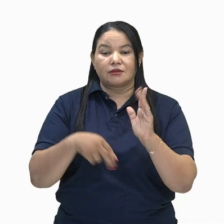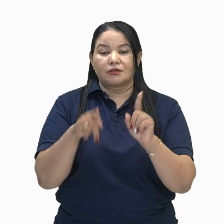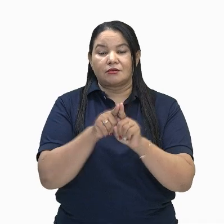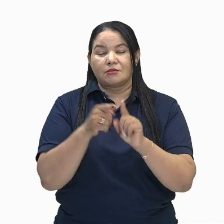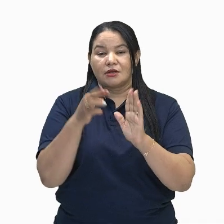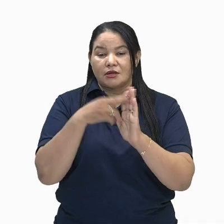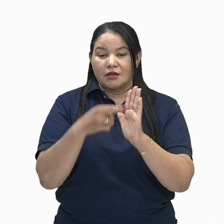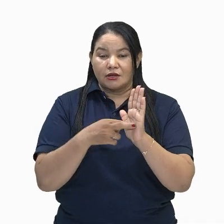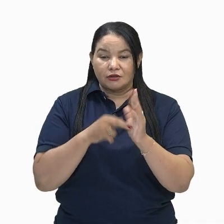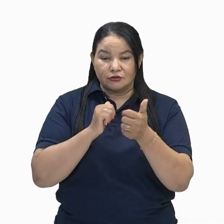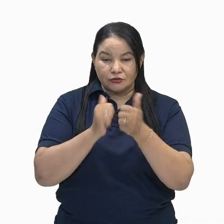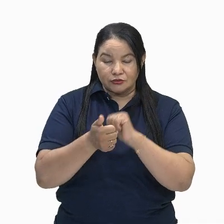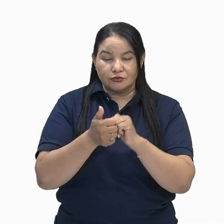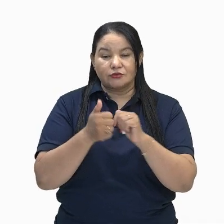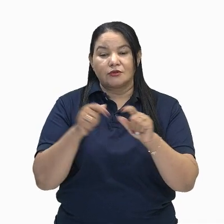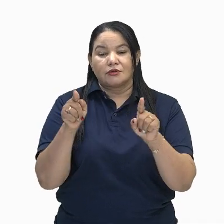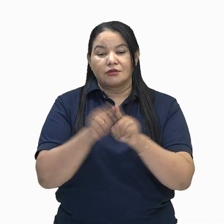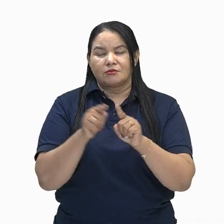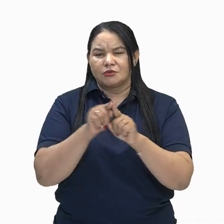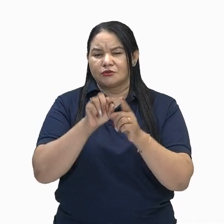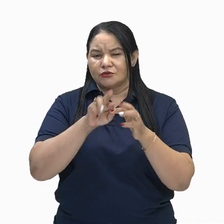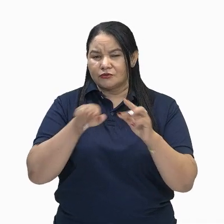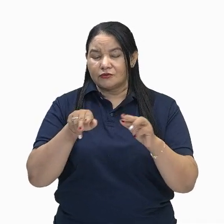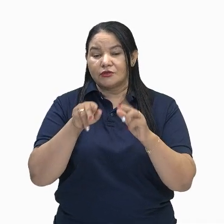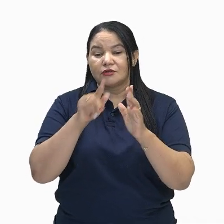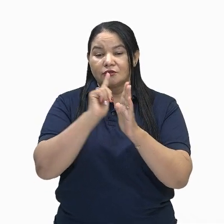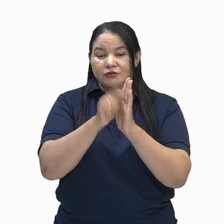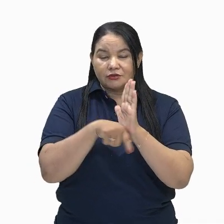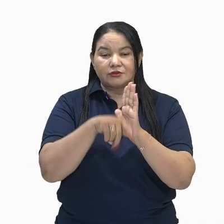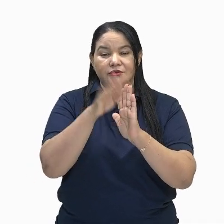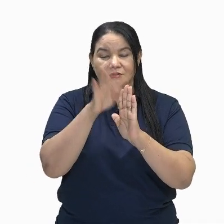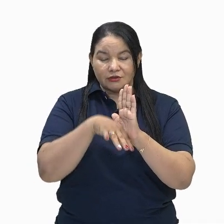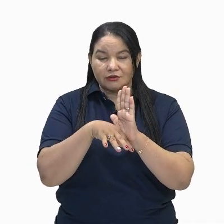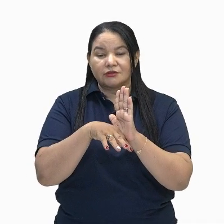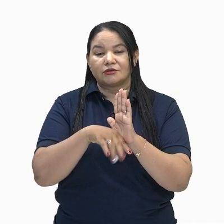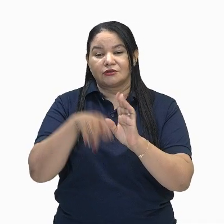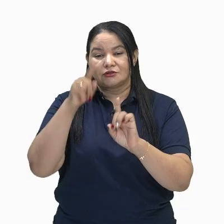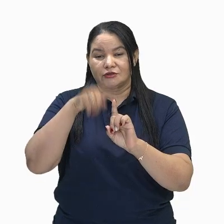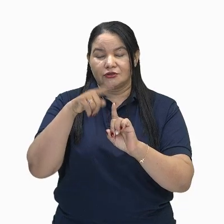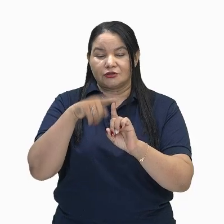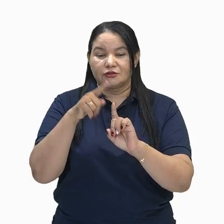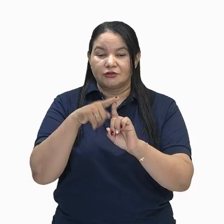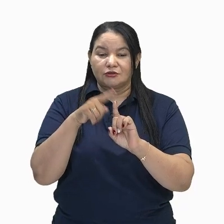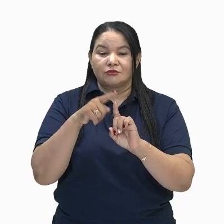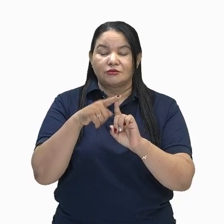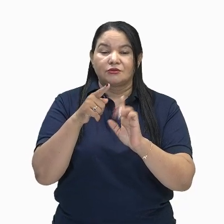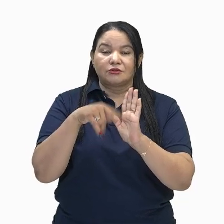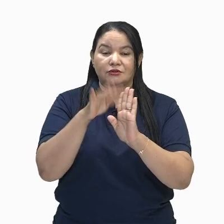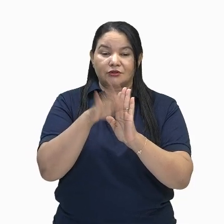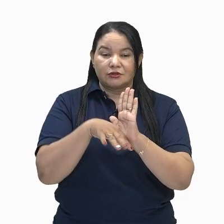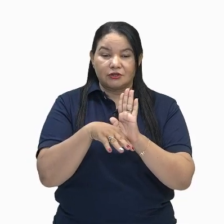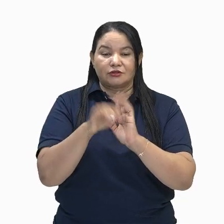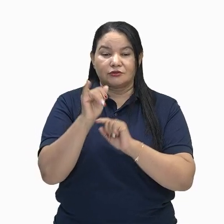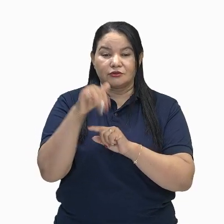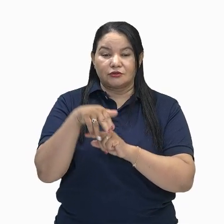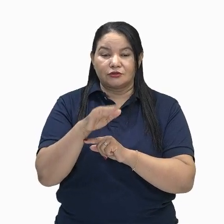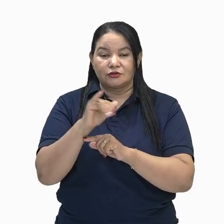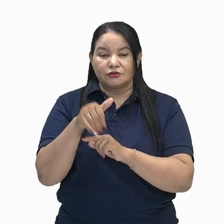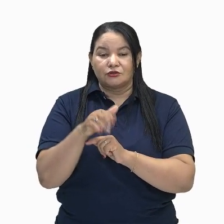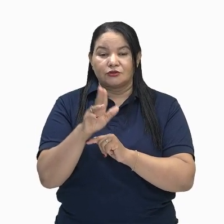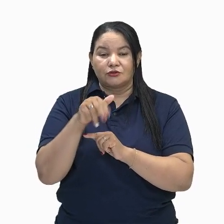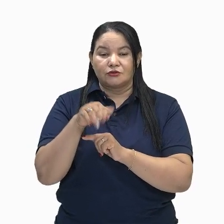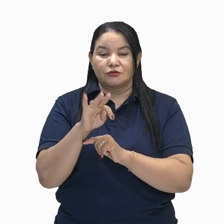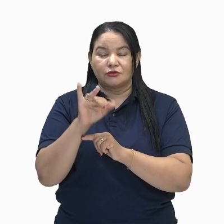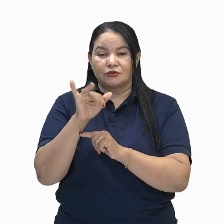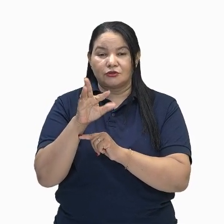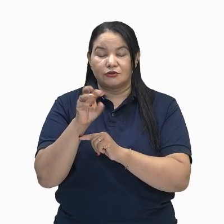né? Todos esses gêneros estão dentro do tipo textual injuntivo. Por quê? Porque ele expressa uma